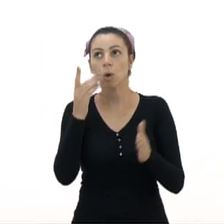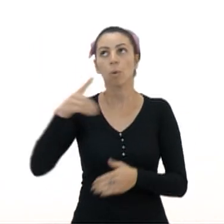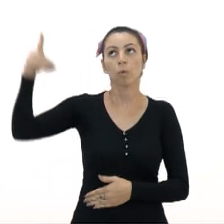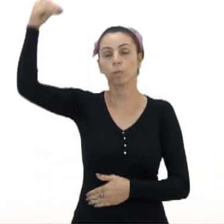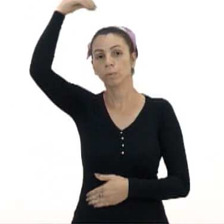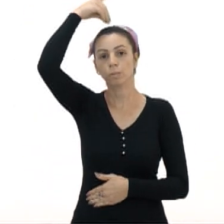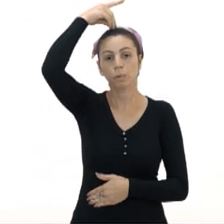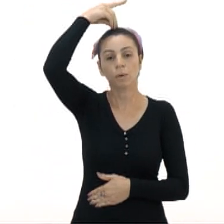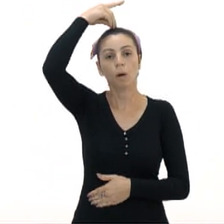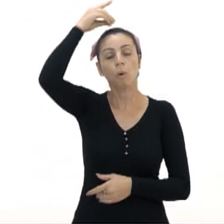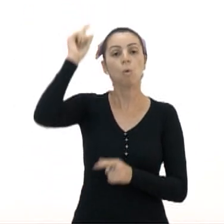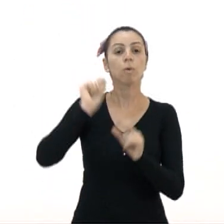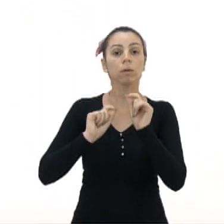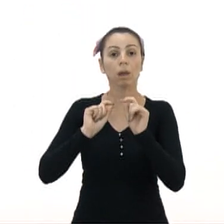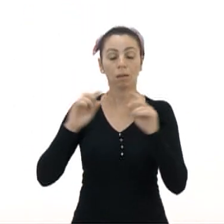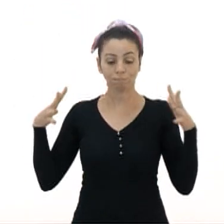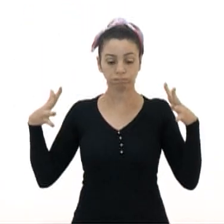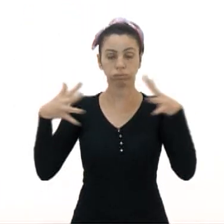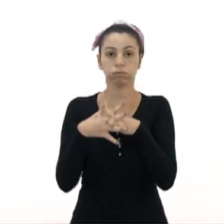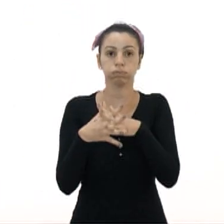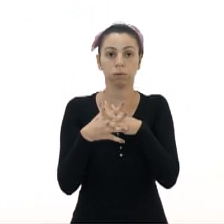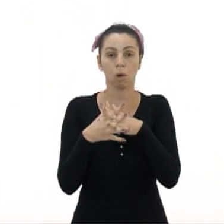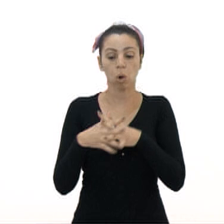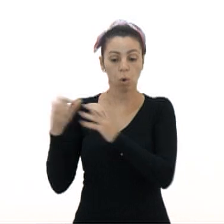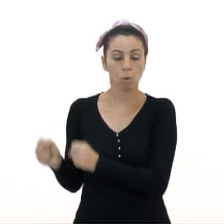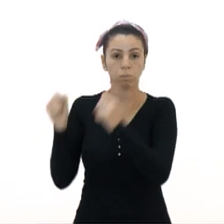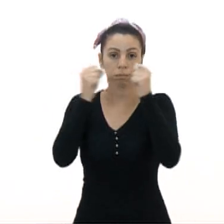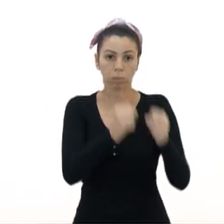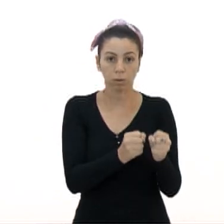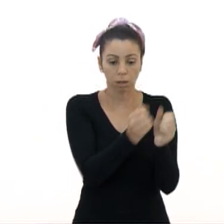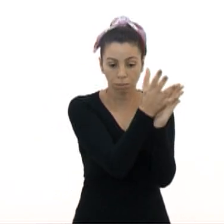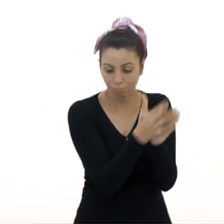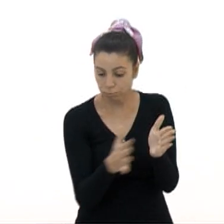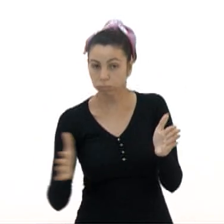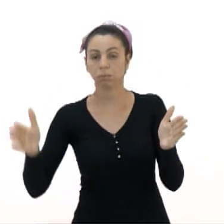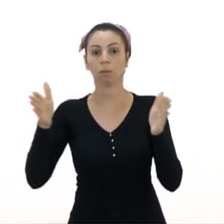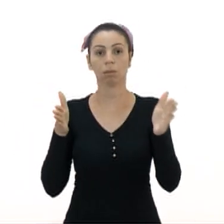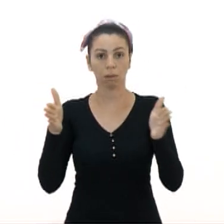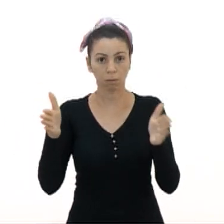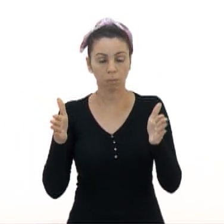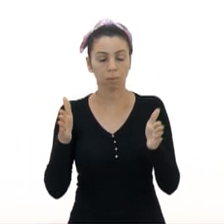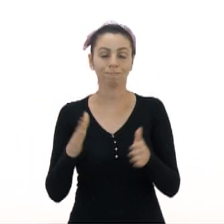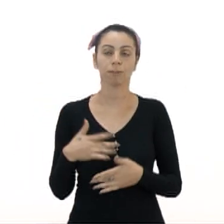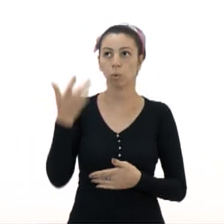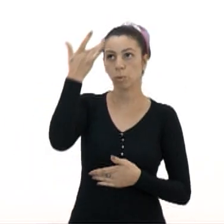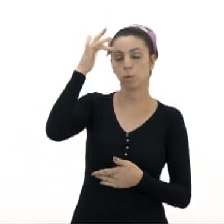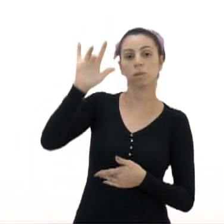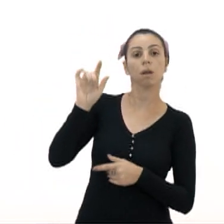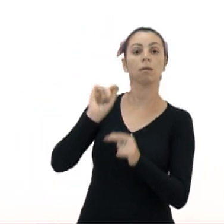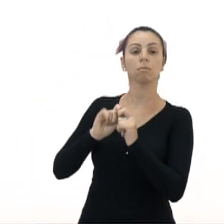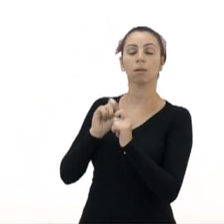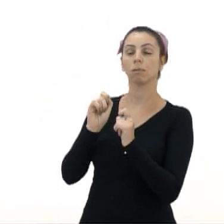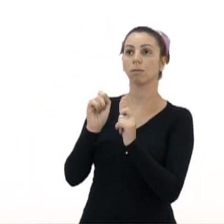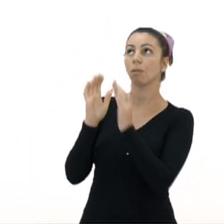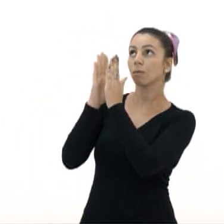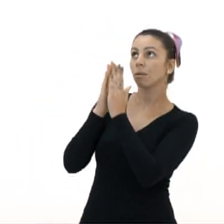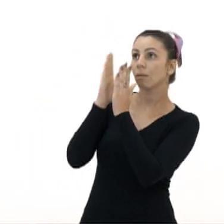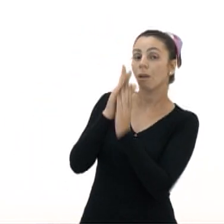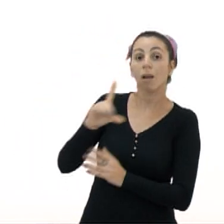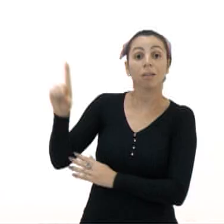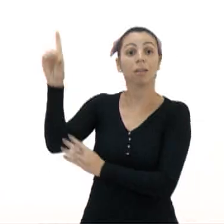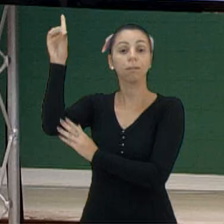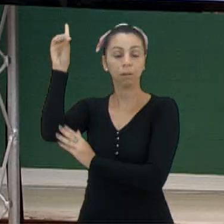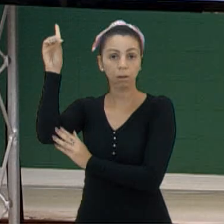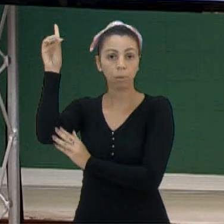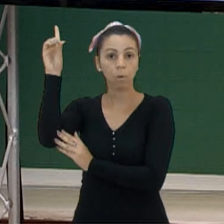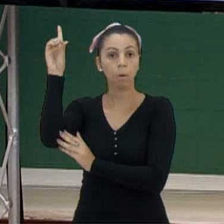confundia-se com o poder temporal. Né? Então, eu não sei se eu obedeço ao Senhor, a Deus,